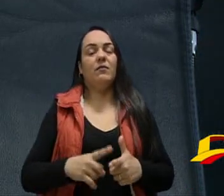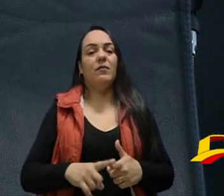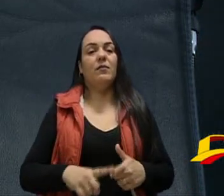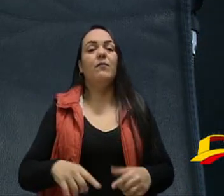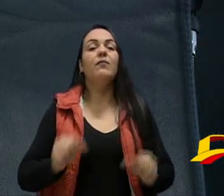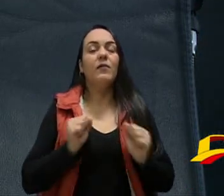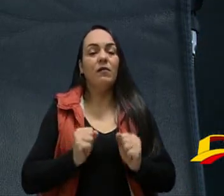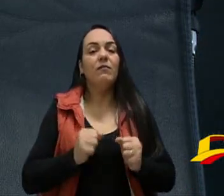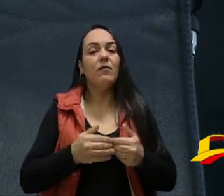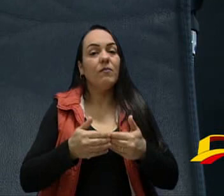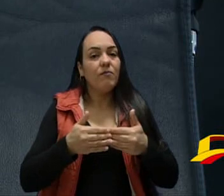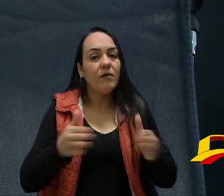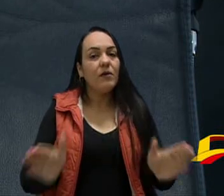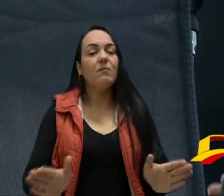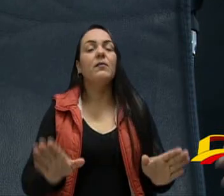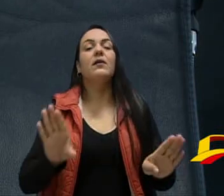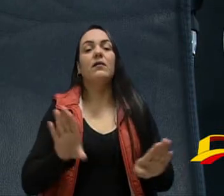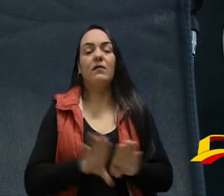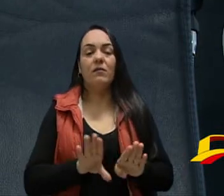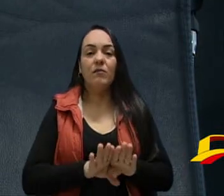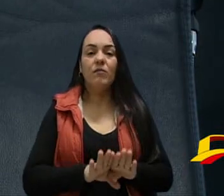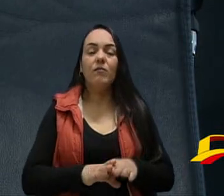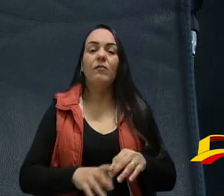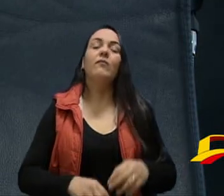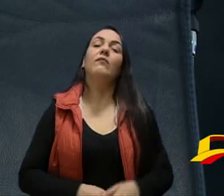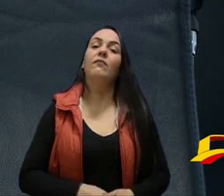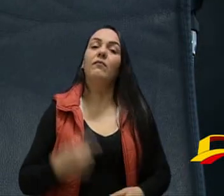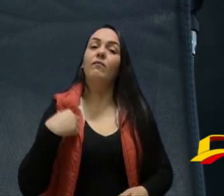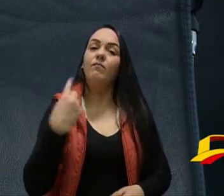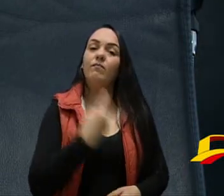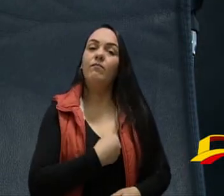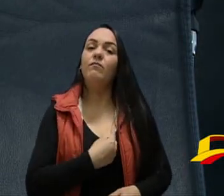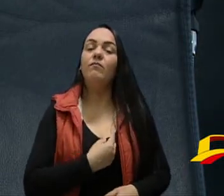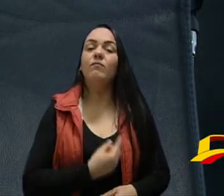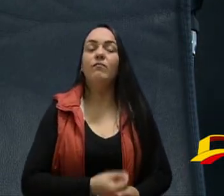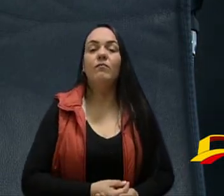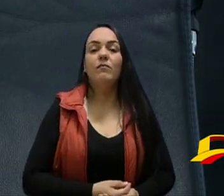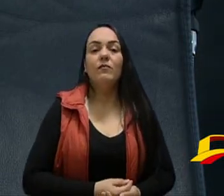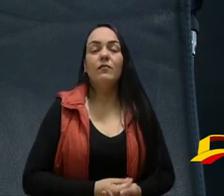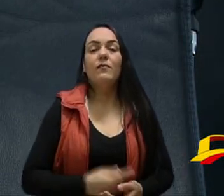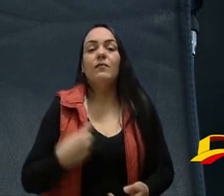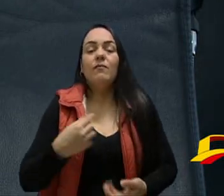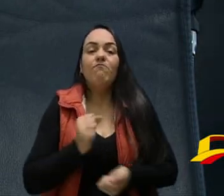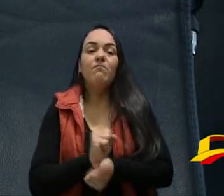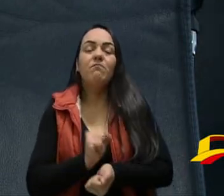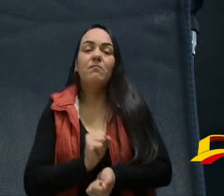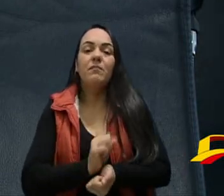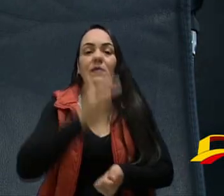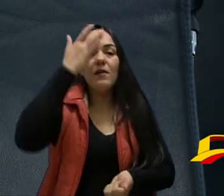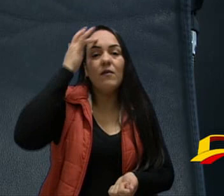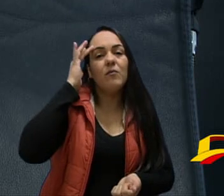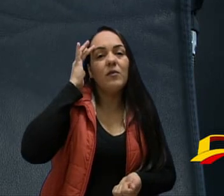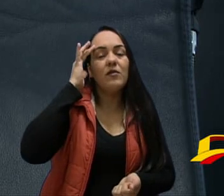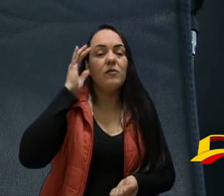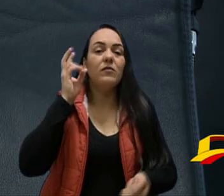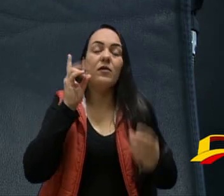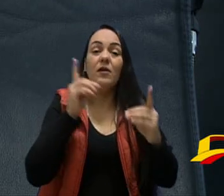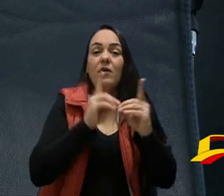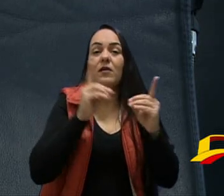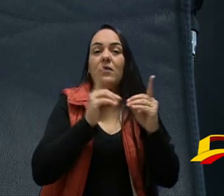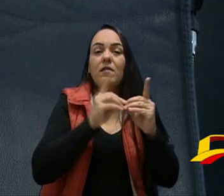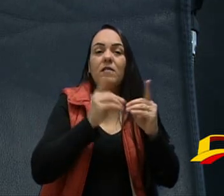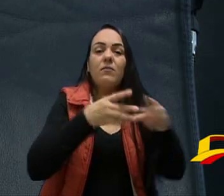mínimo necessário então assim hoje nós a gente espera que as pessoas sejam acolhidas